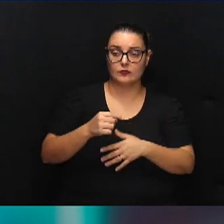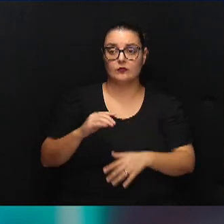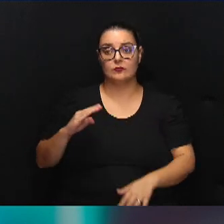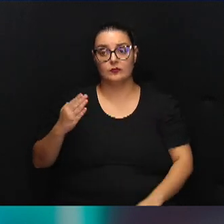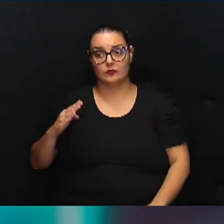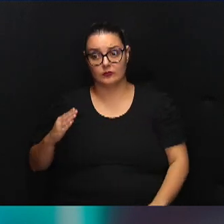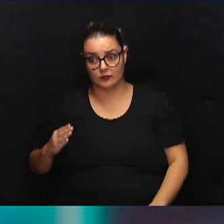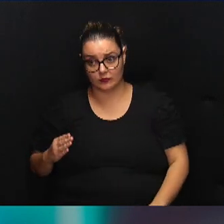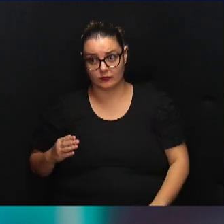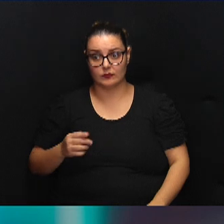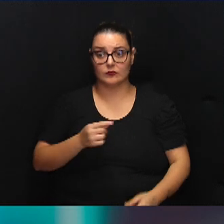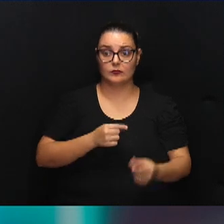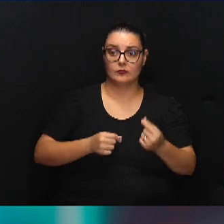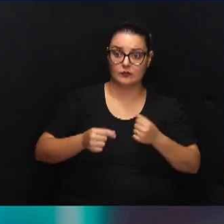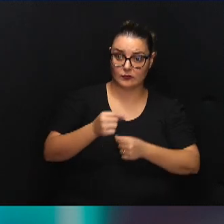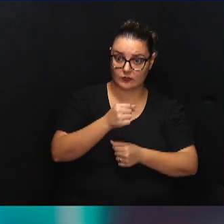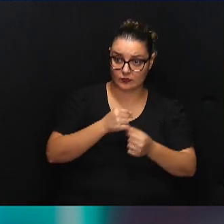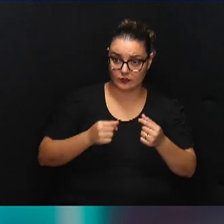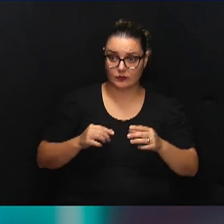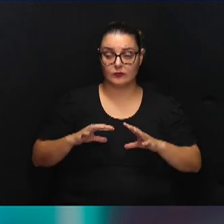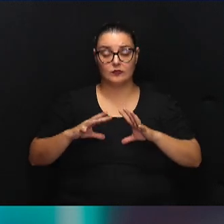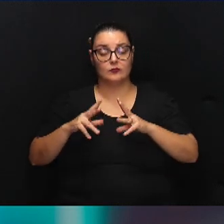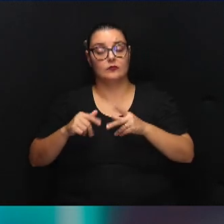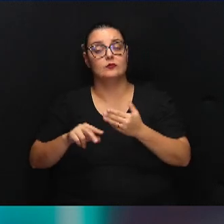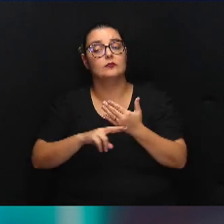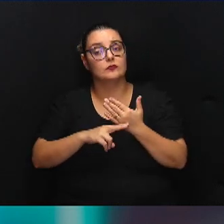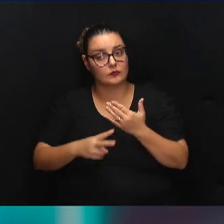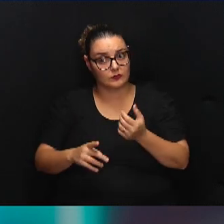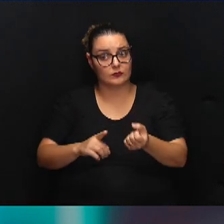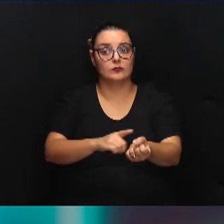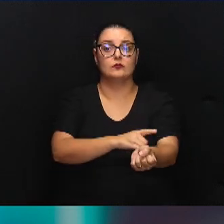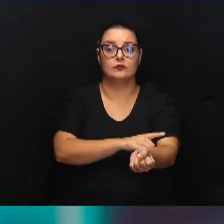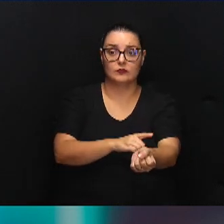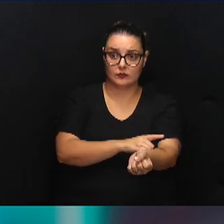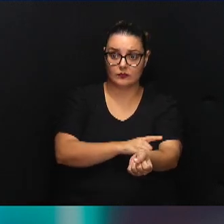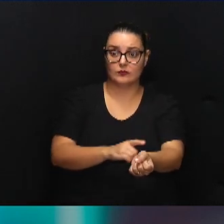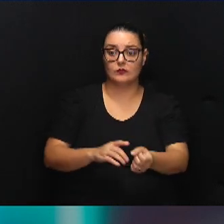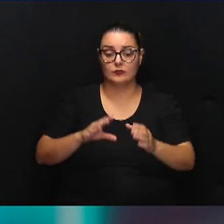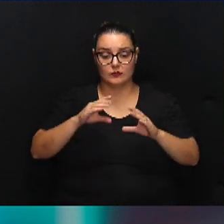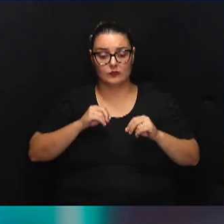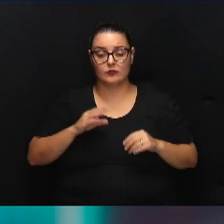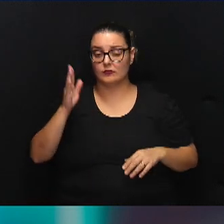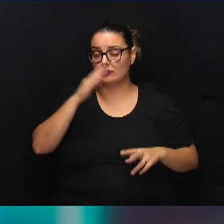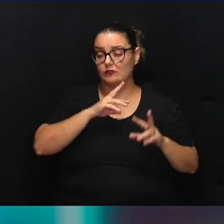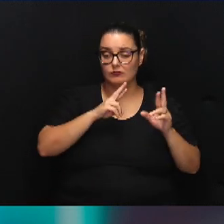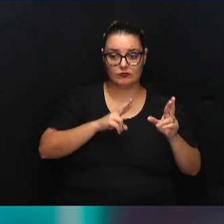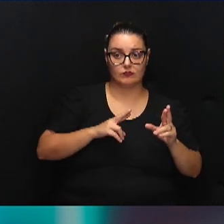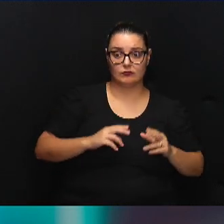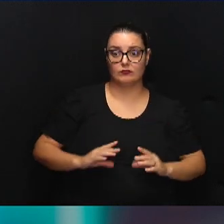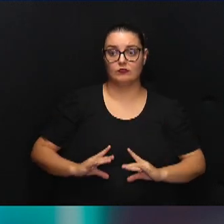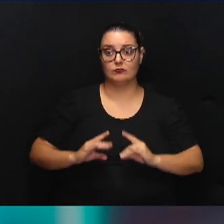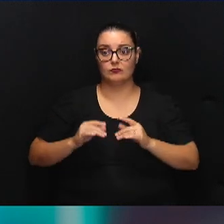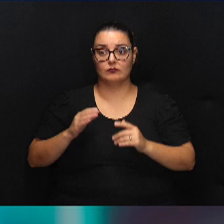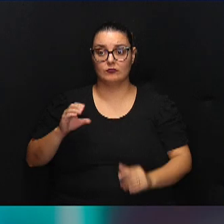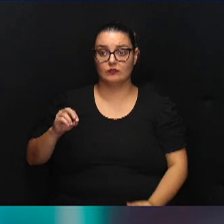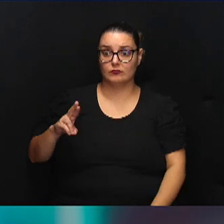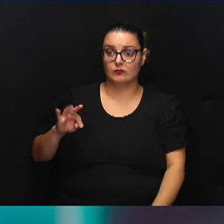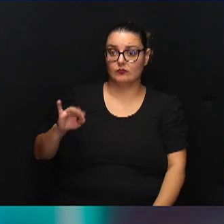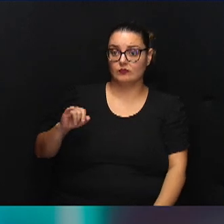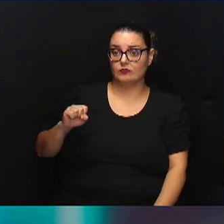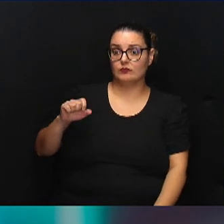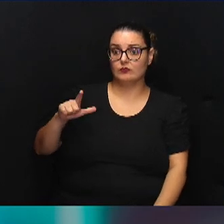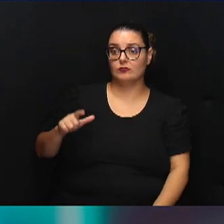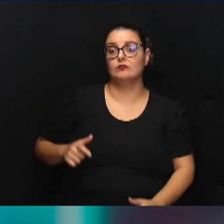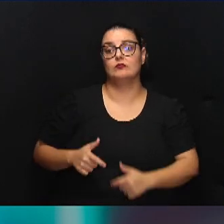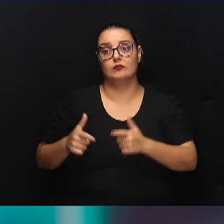biológicos, fatores econômicos, tudo impacta o diabetes. Uma noite mal dormida aumenta os hormônios do cortisol, que aumenta a